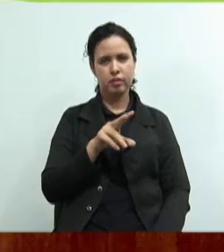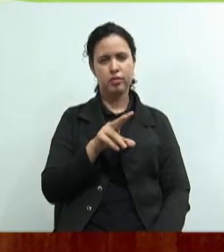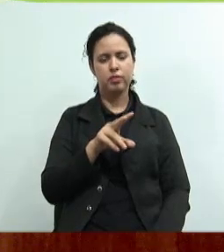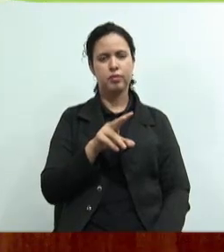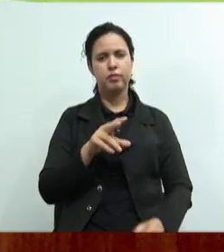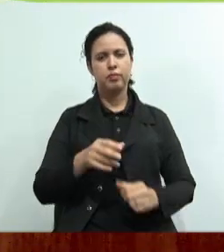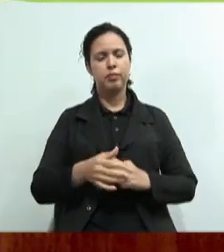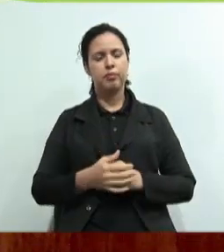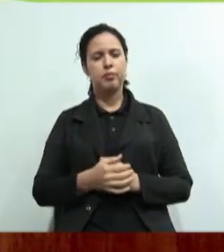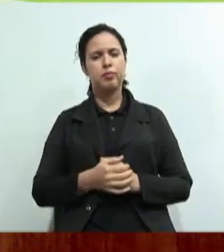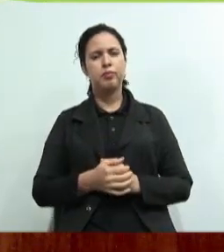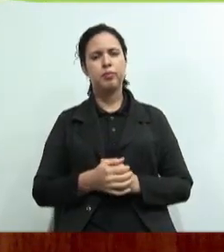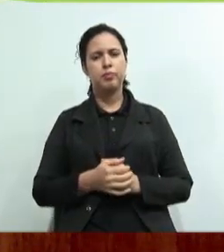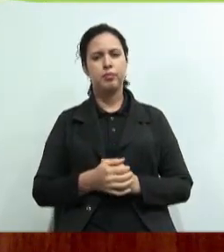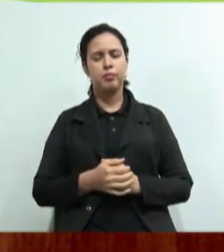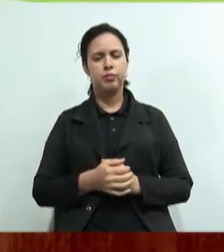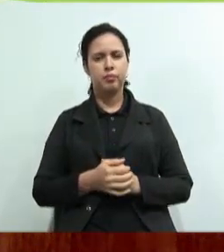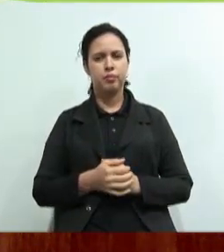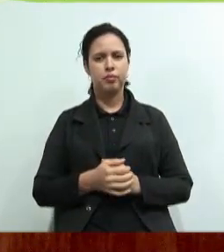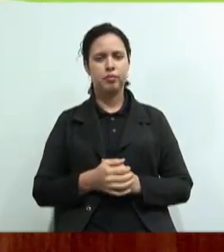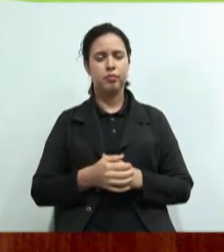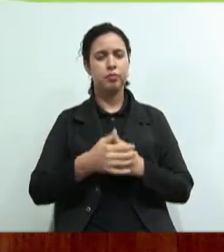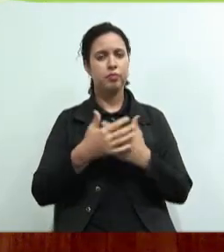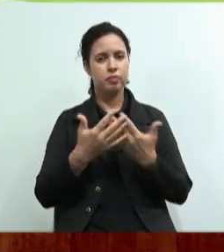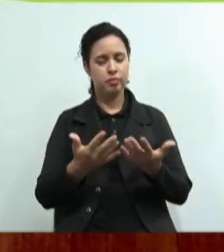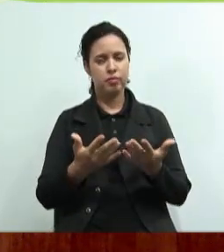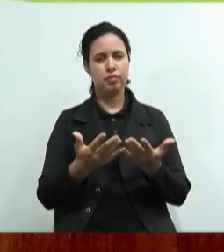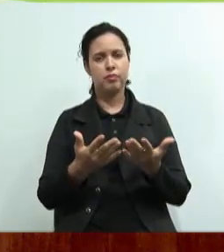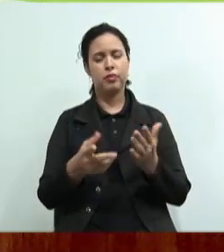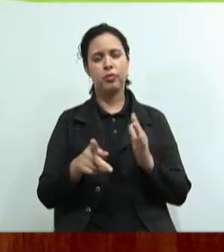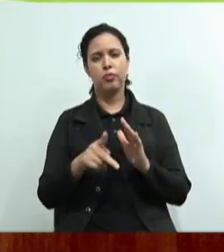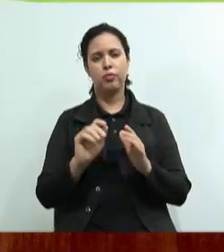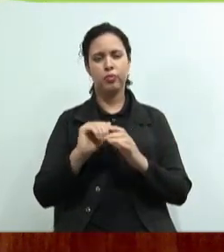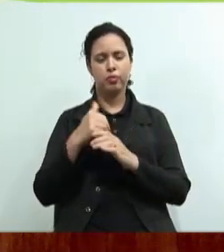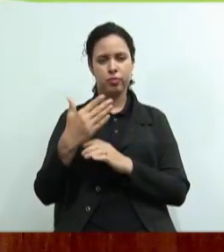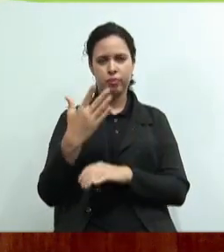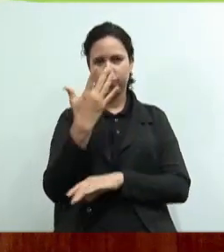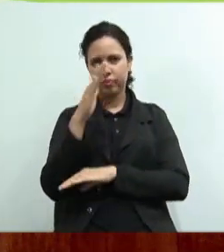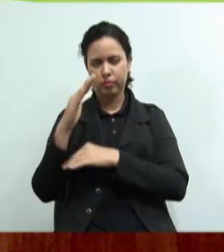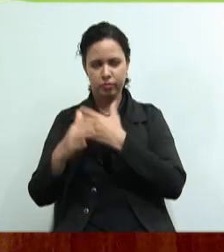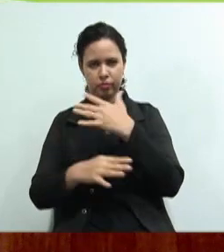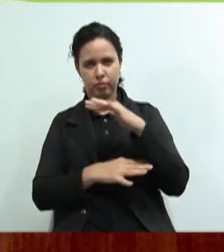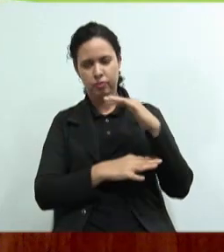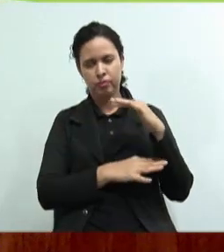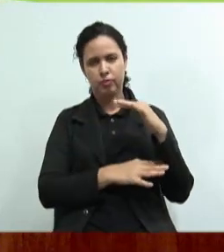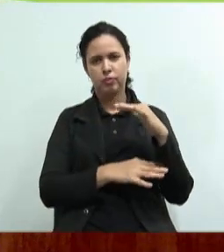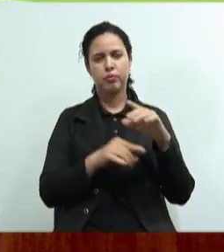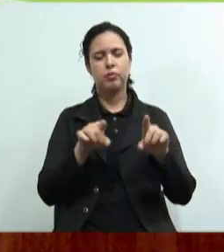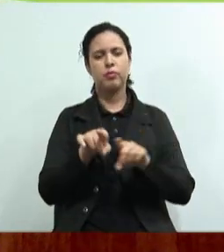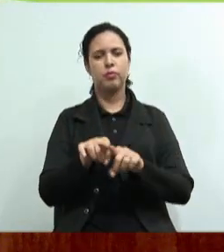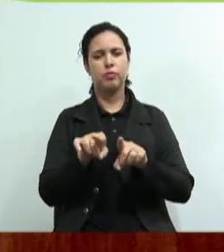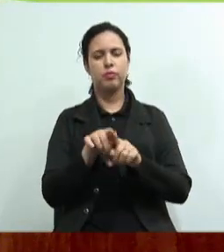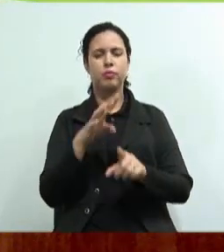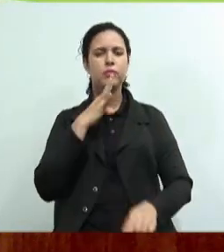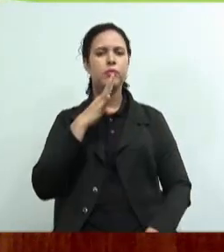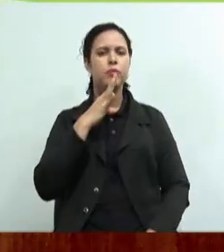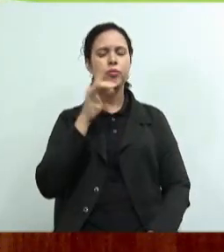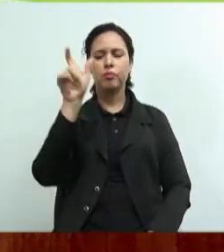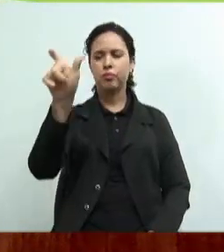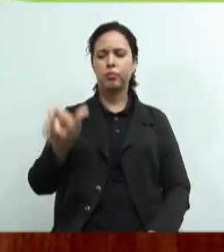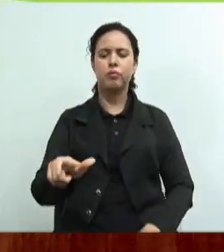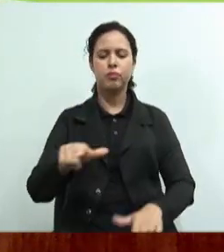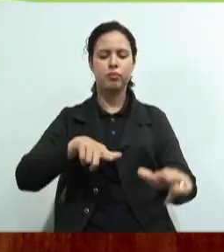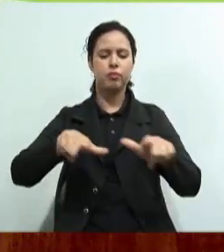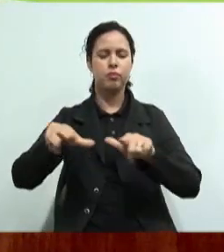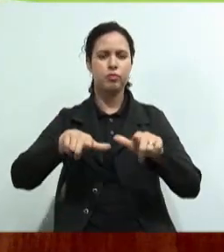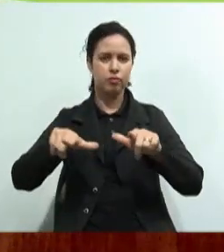químicos que não sejam da natureza. E aí, além de você conhecer o produtor, saber a